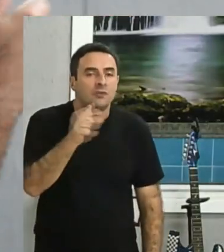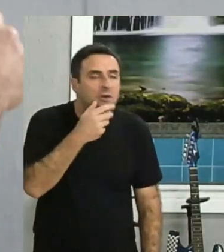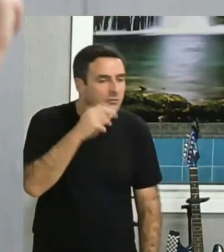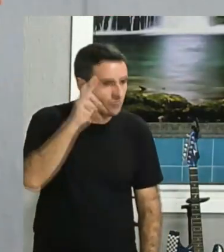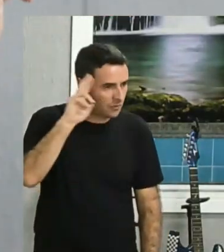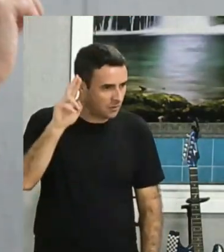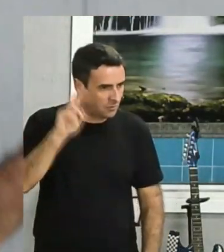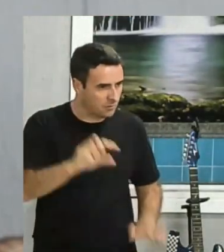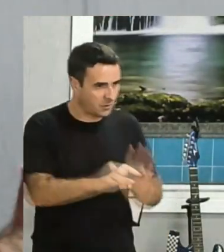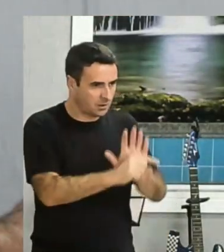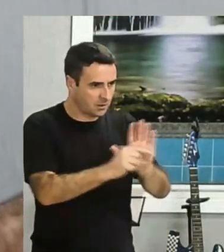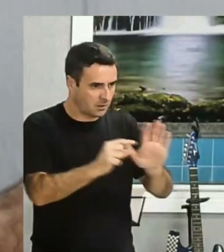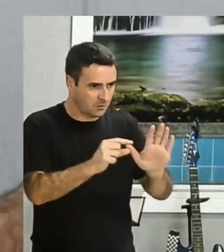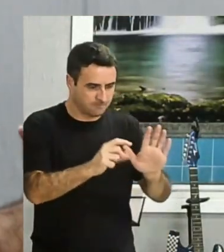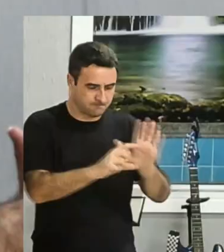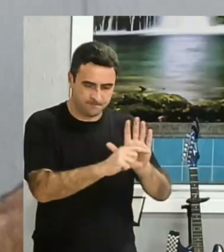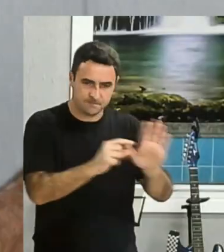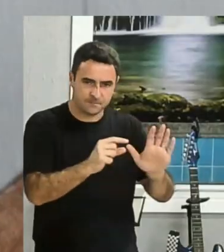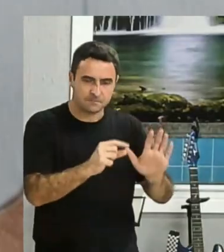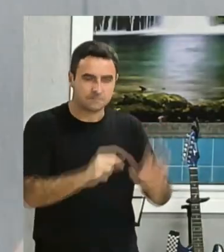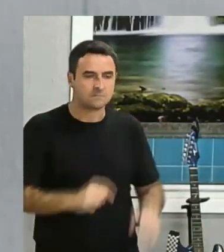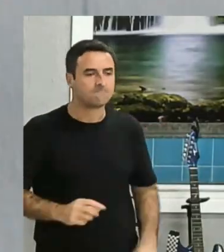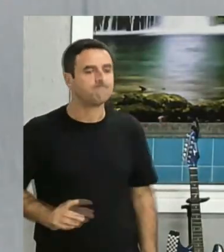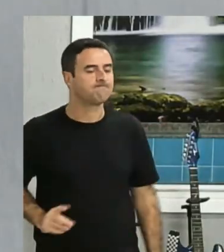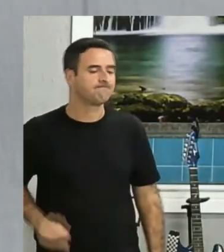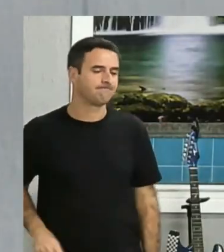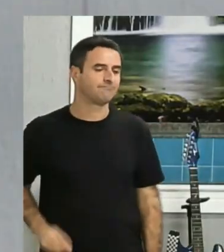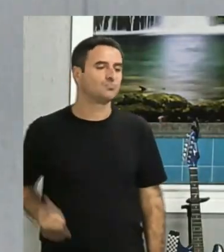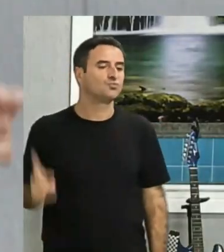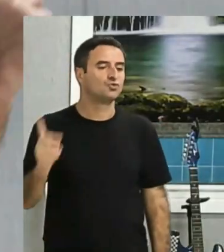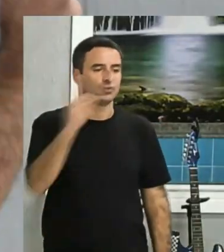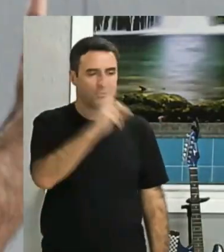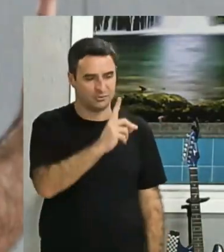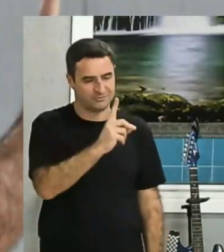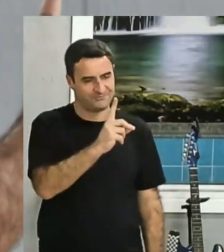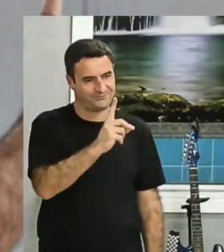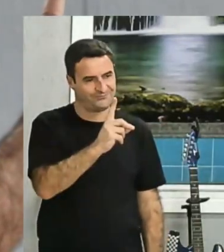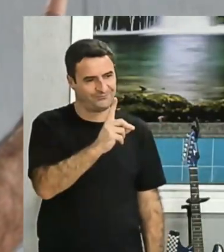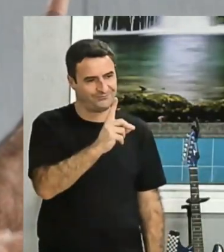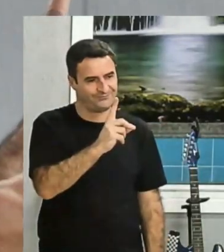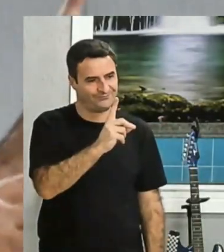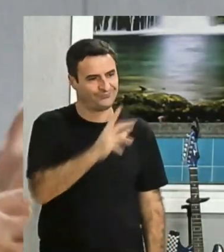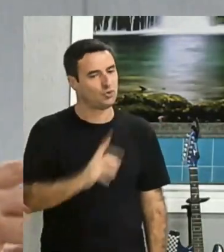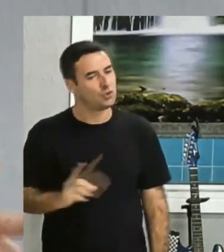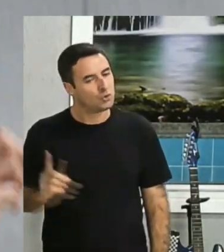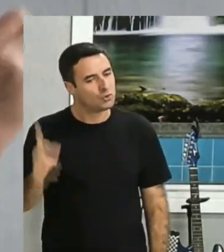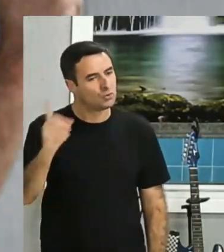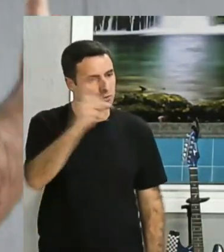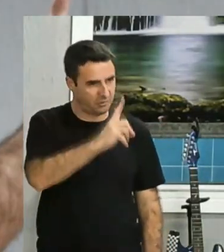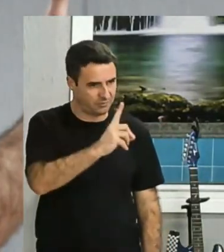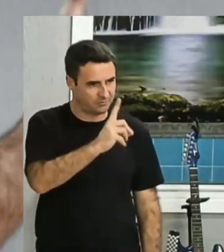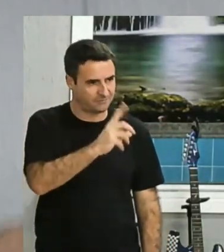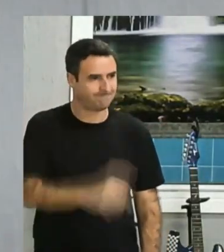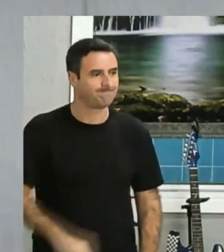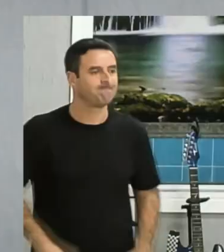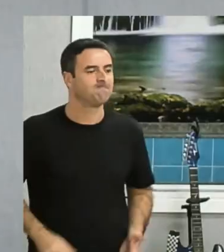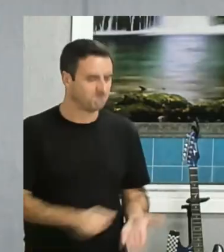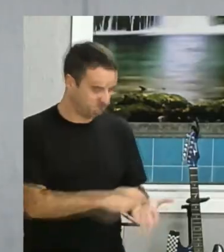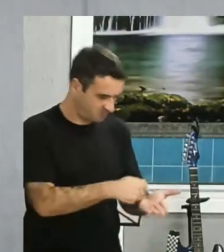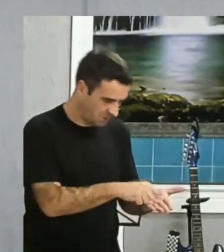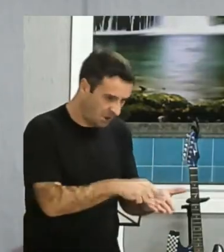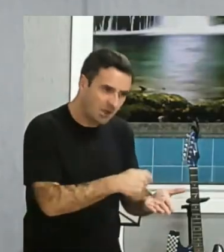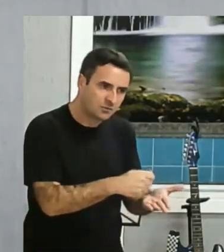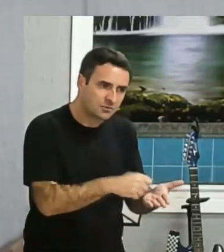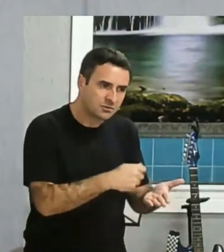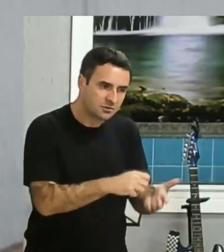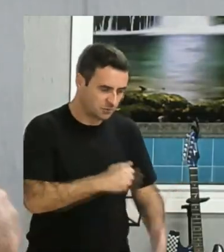Senhor, que dia é? Domingo. É o domingo. Lá nos escritos paulinos, é